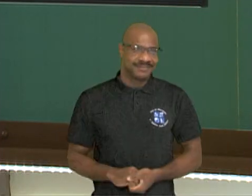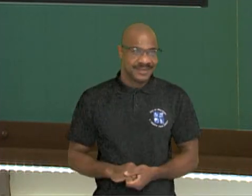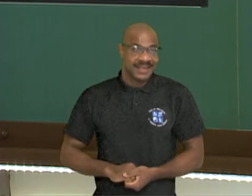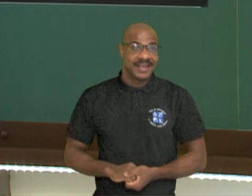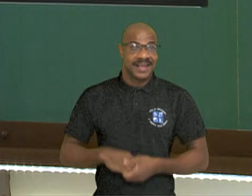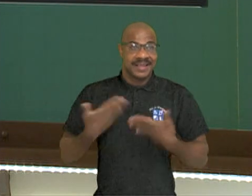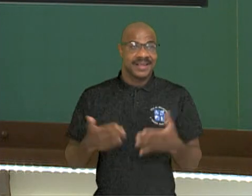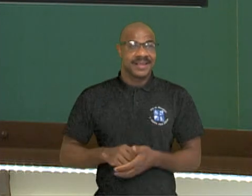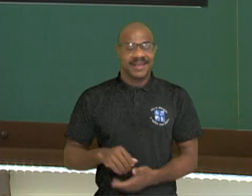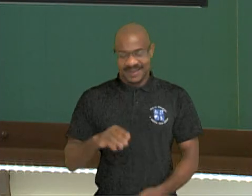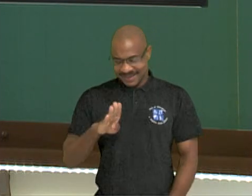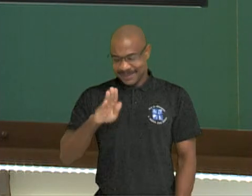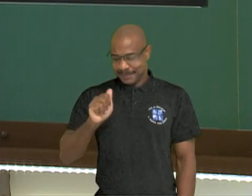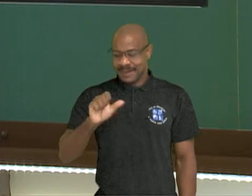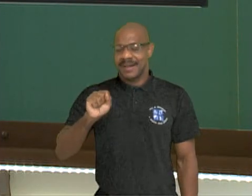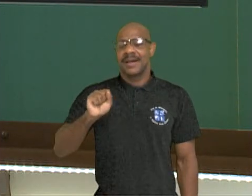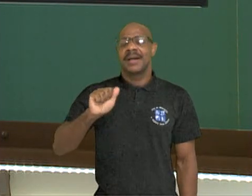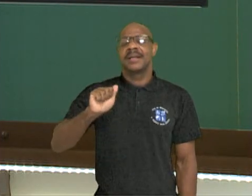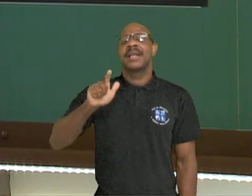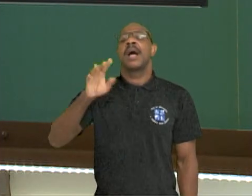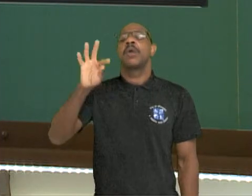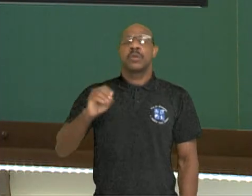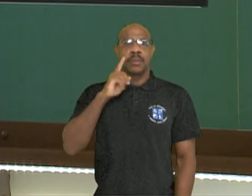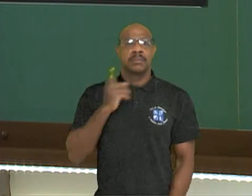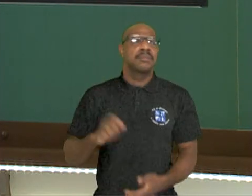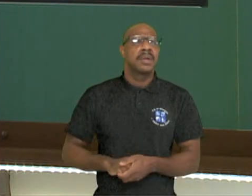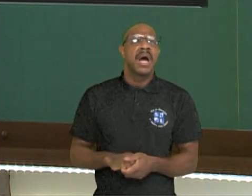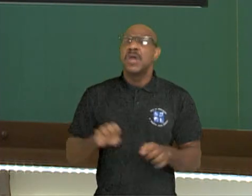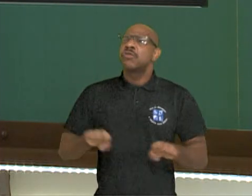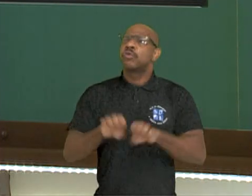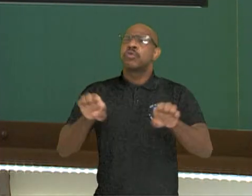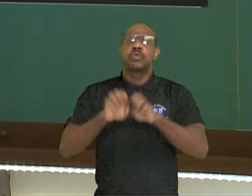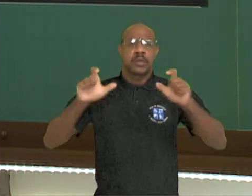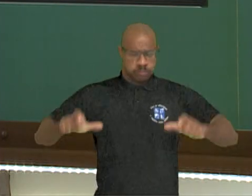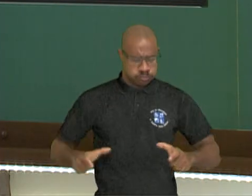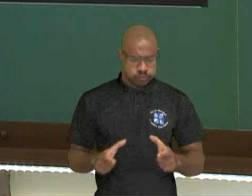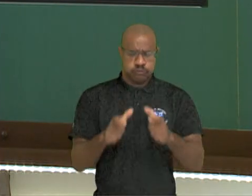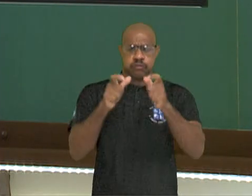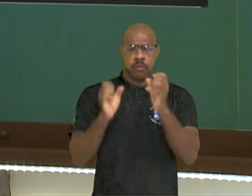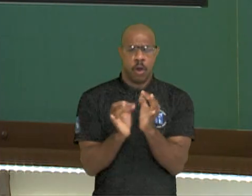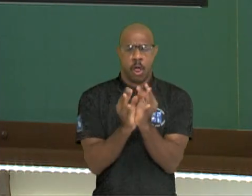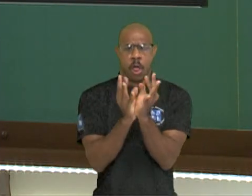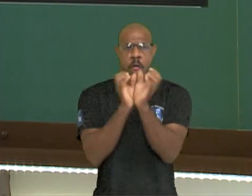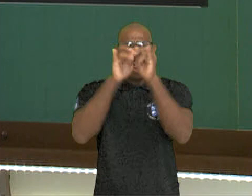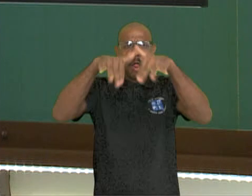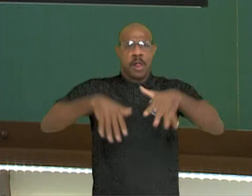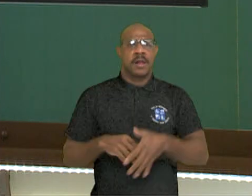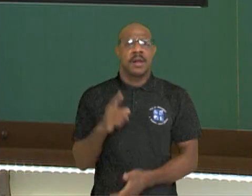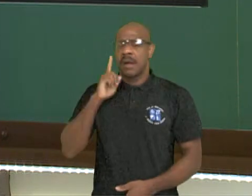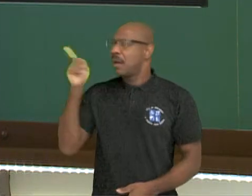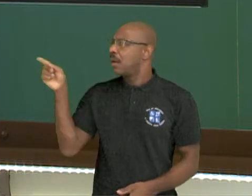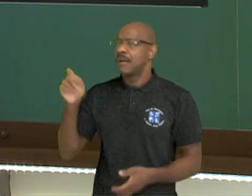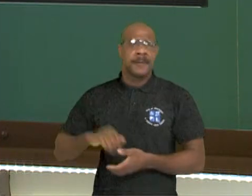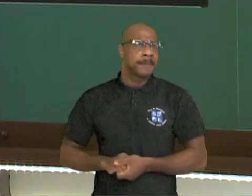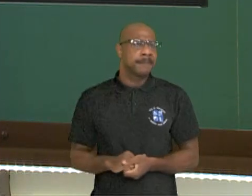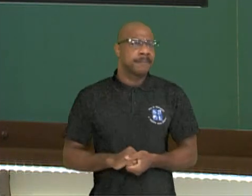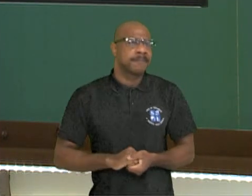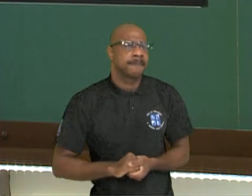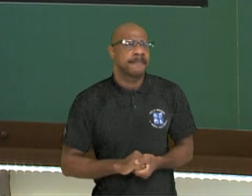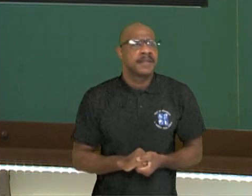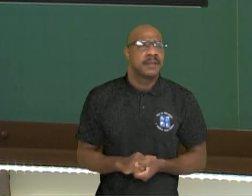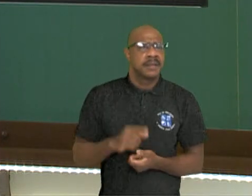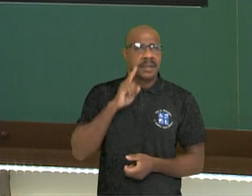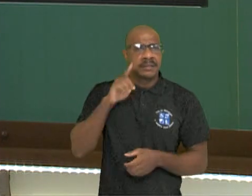ali a estrutura de um vulcão. Como é a estrutura do vulcão? Então temos lá a câmara magmática, que é lá